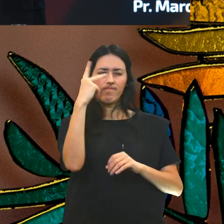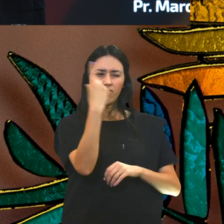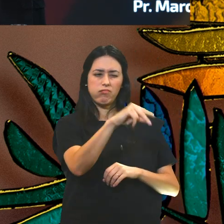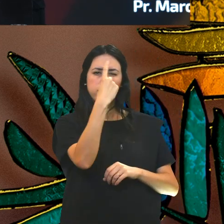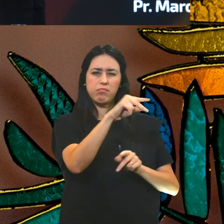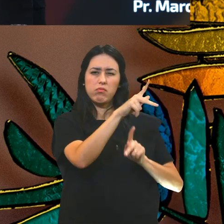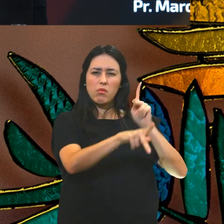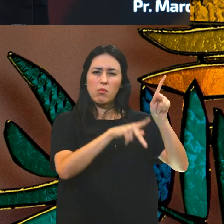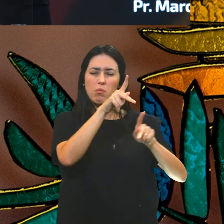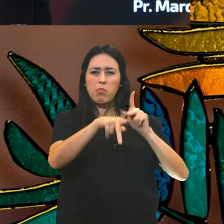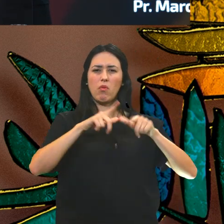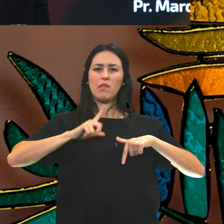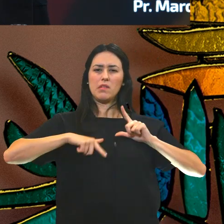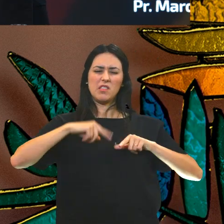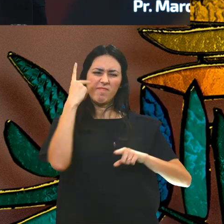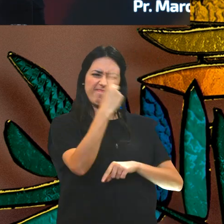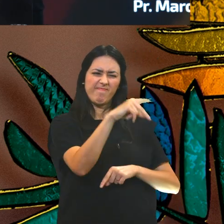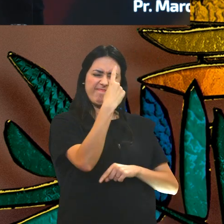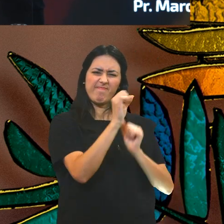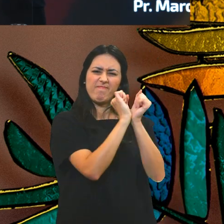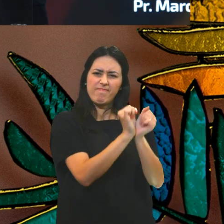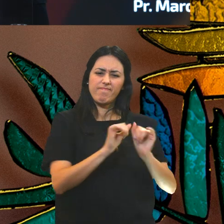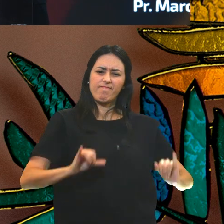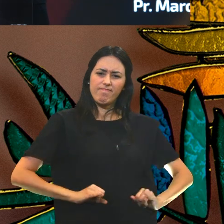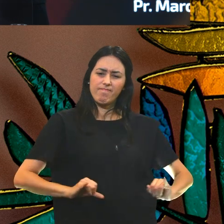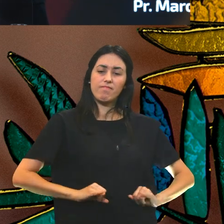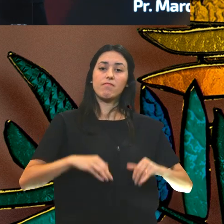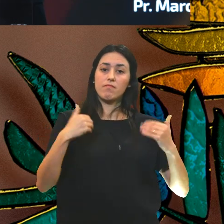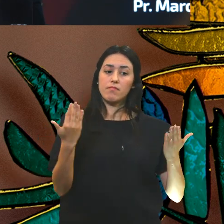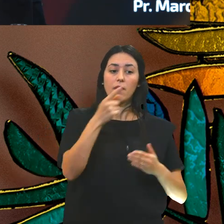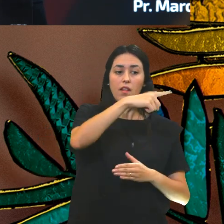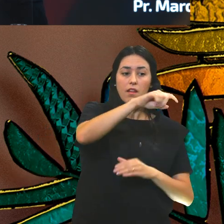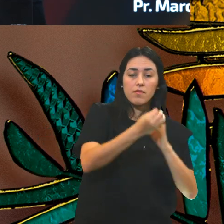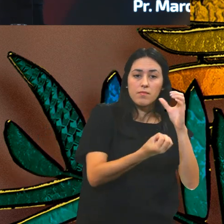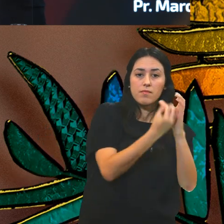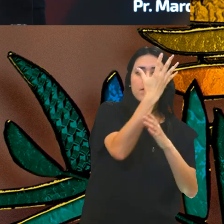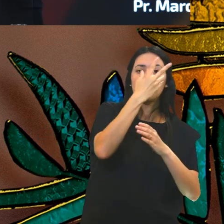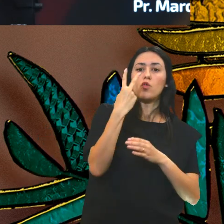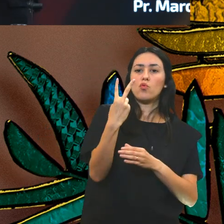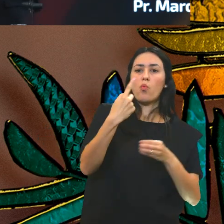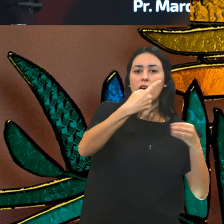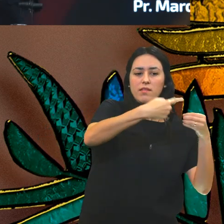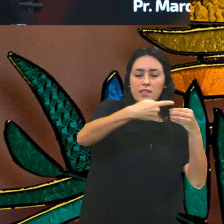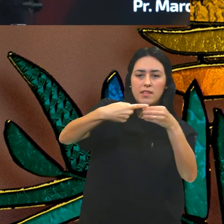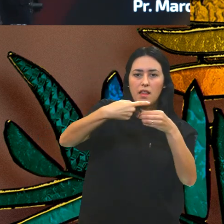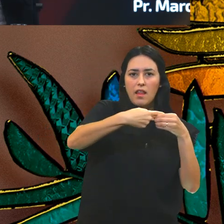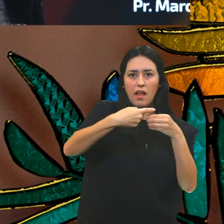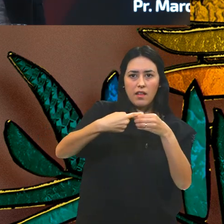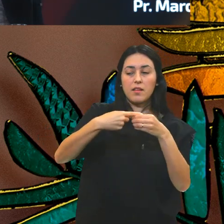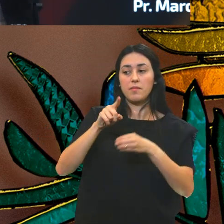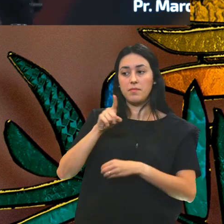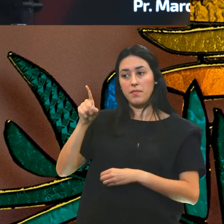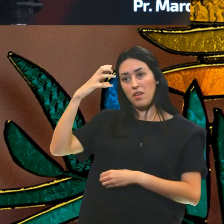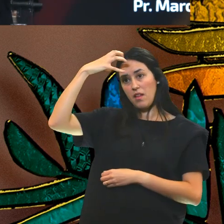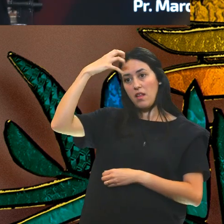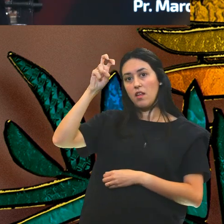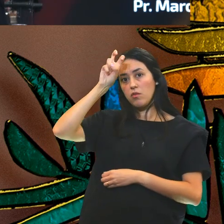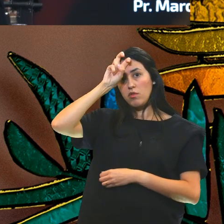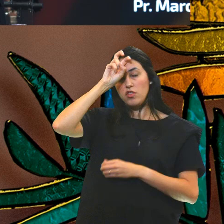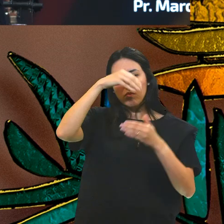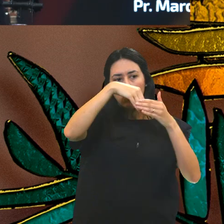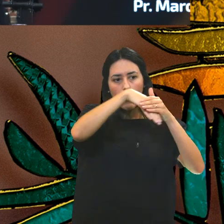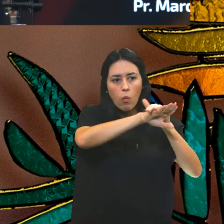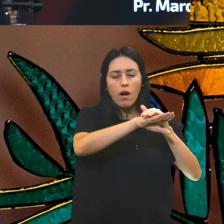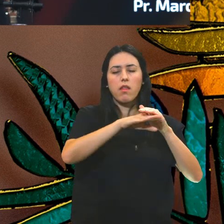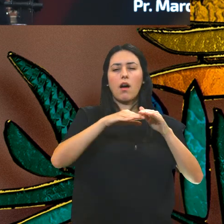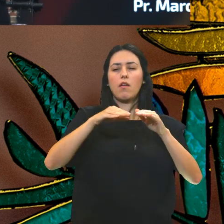pesados. E assim os israelitas construíram as cidades de Pitom e Ramsés, onde o rei do Egito guardava as colheitas dos cereais.